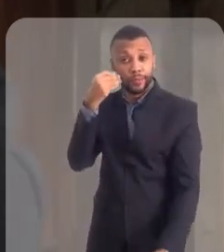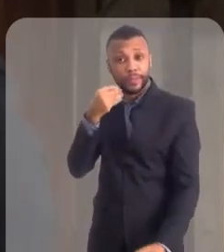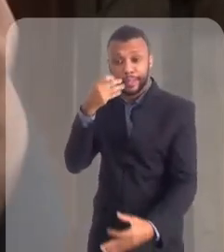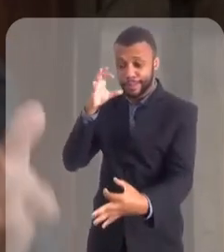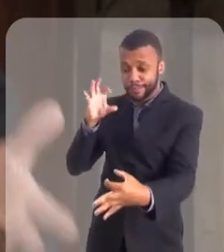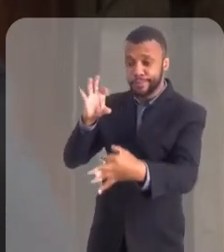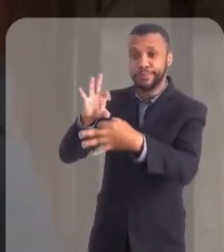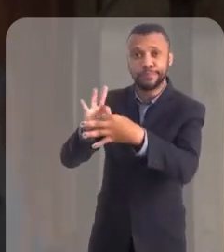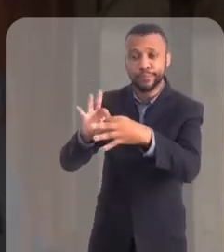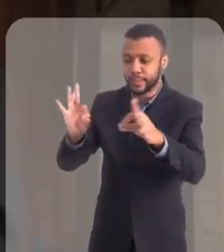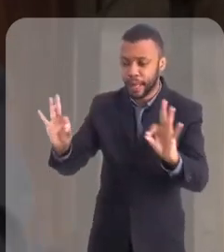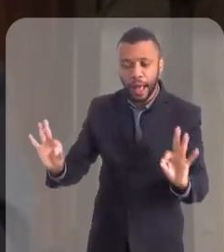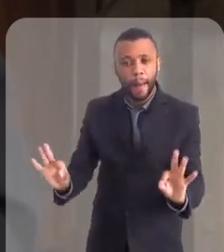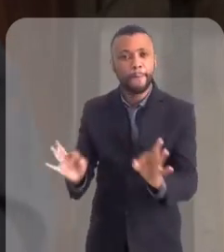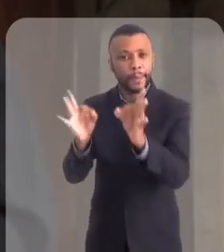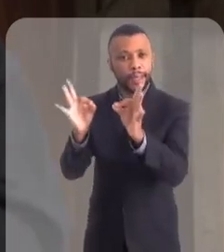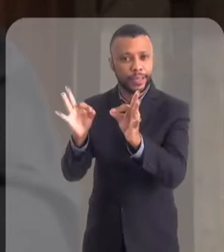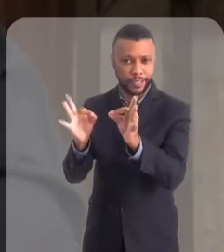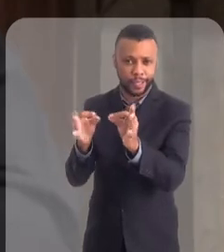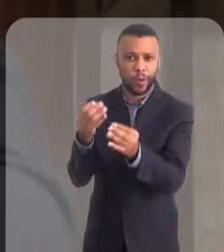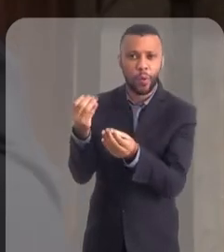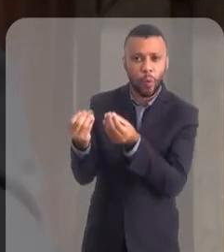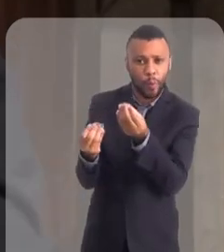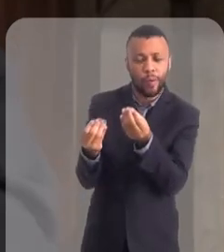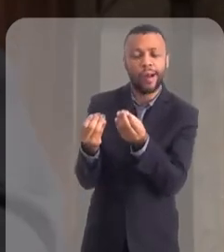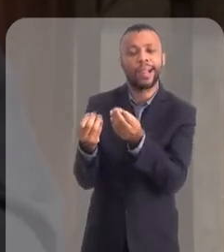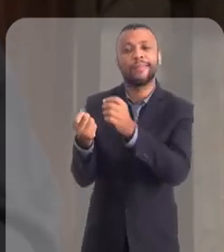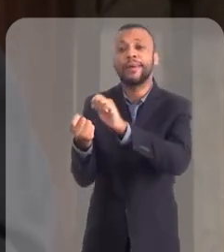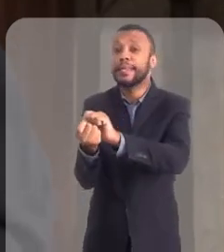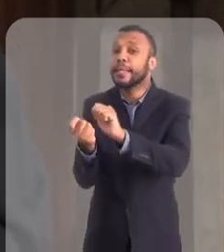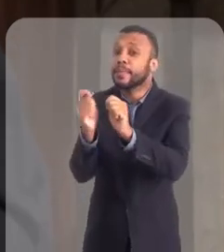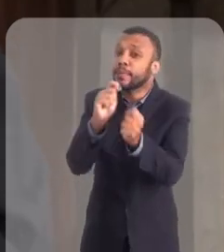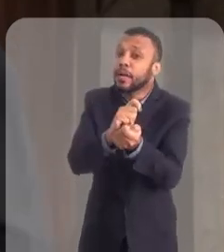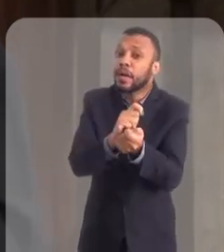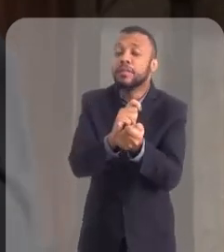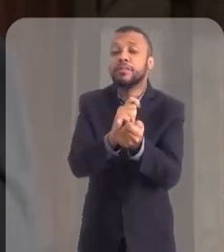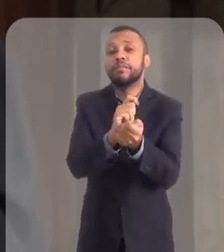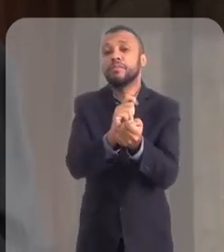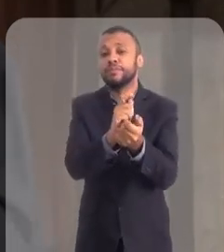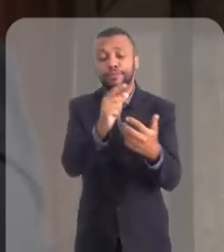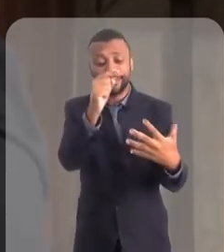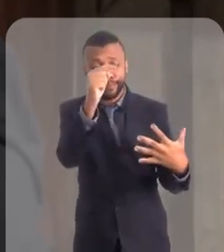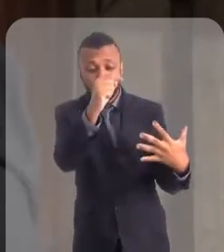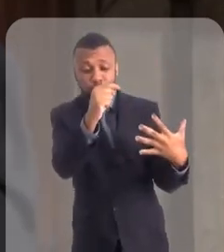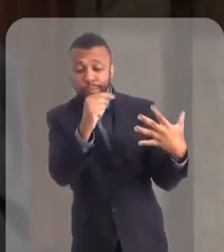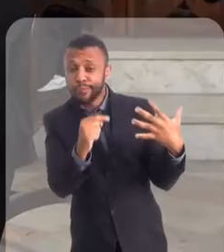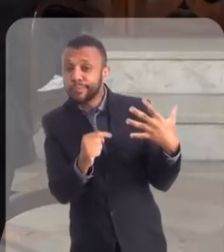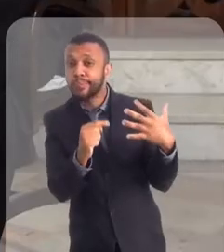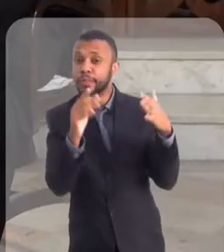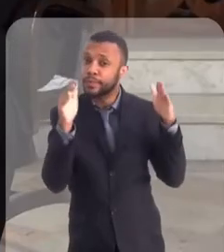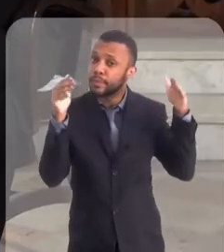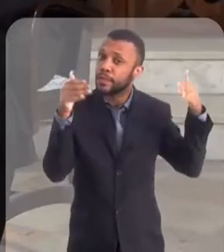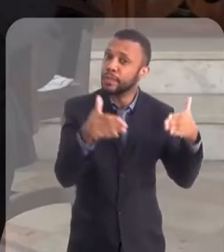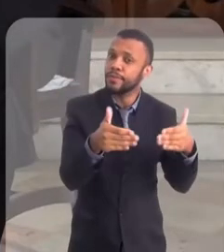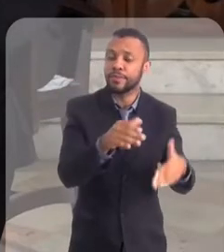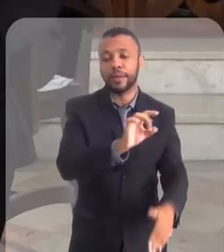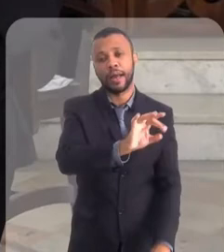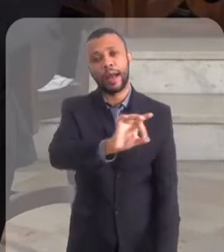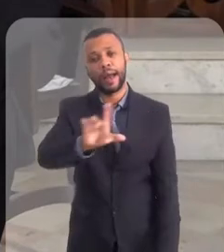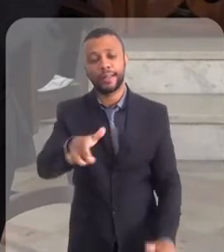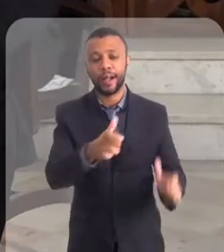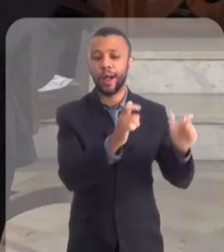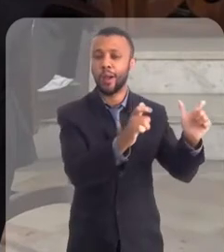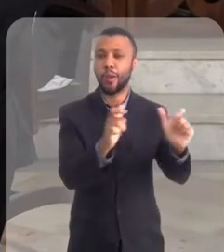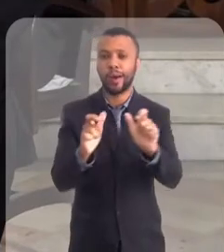de divina liturgia, mas é a missa, ela foi se modificando de acordo com as culturas e peculiaridades de cada